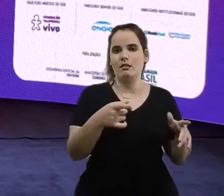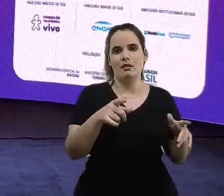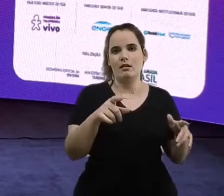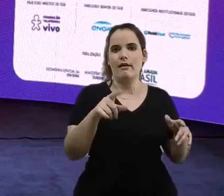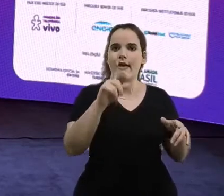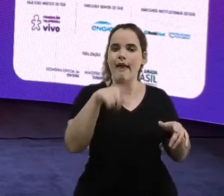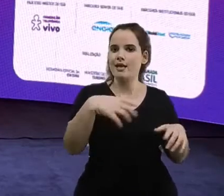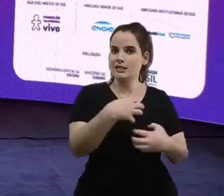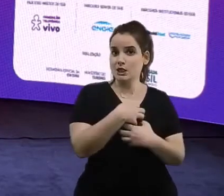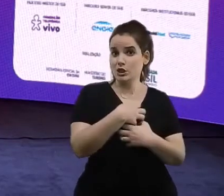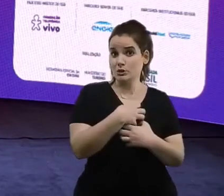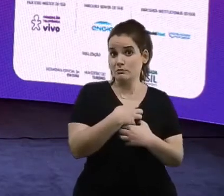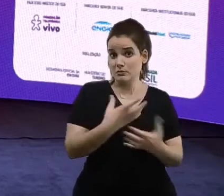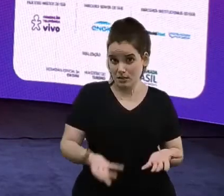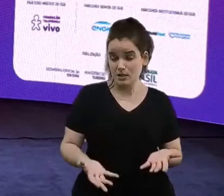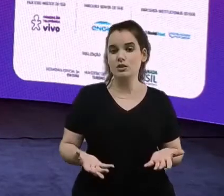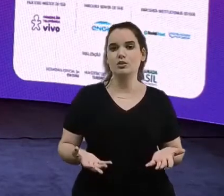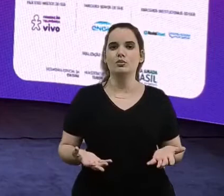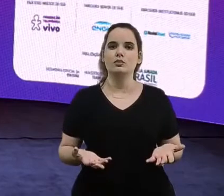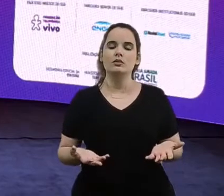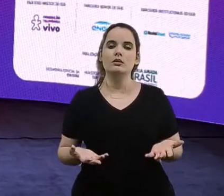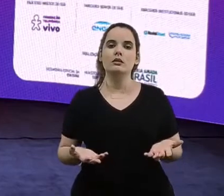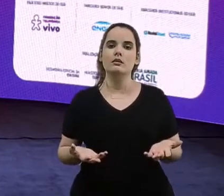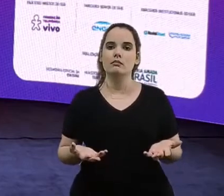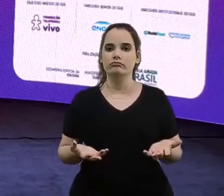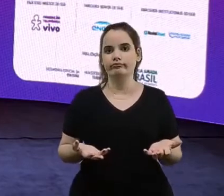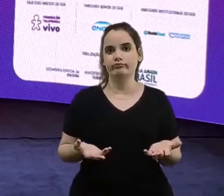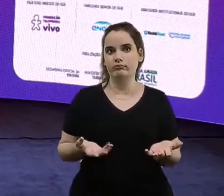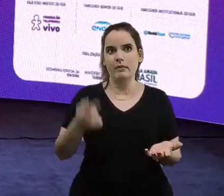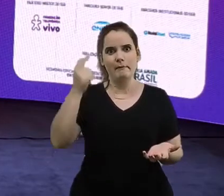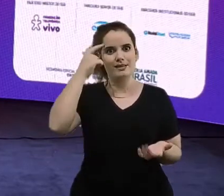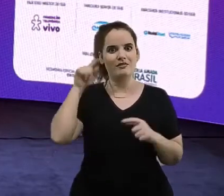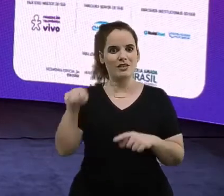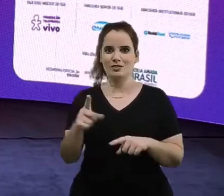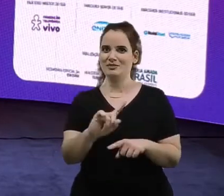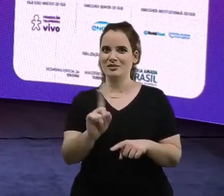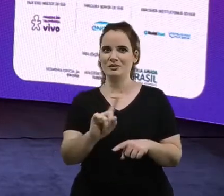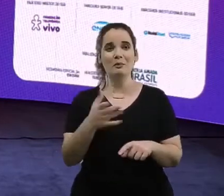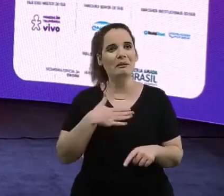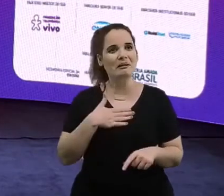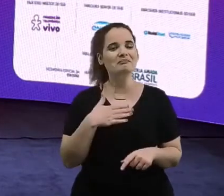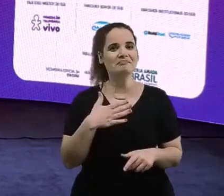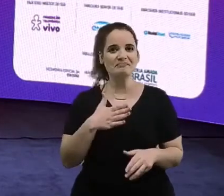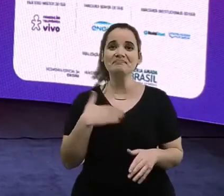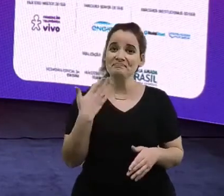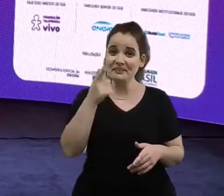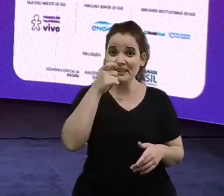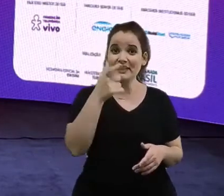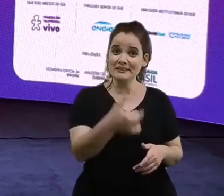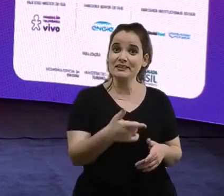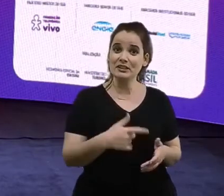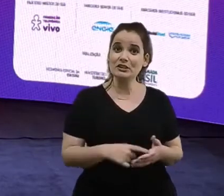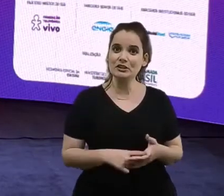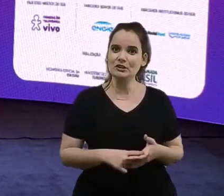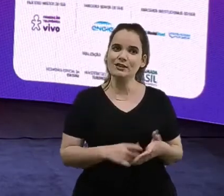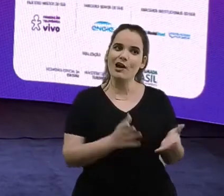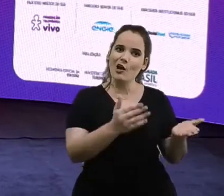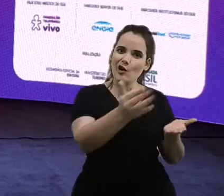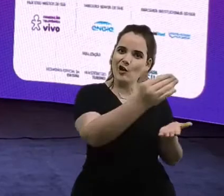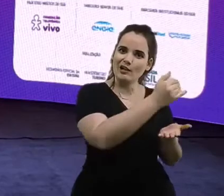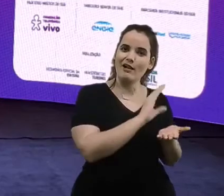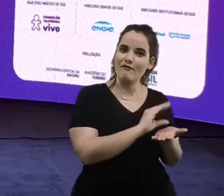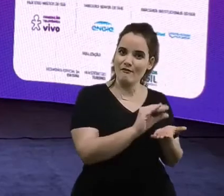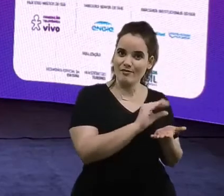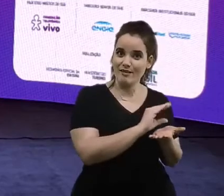sentimentos, né, que eram bem menos associados do que a gente esperava. Então, foi super interessante a gente poder coletar informações para